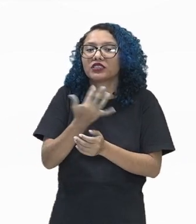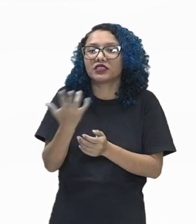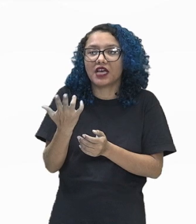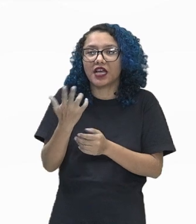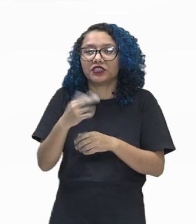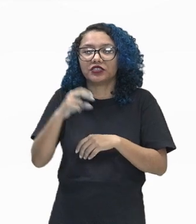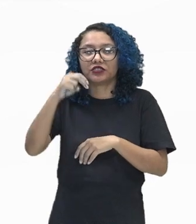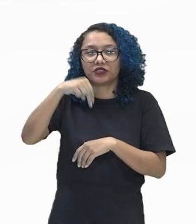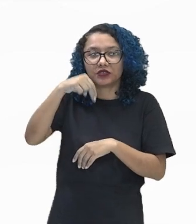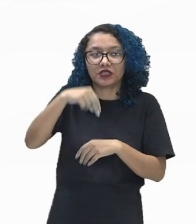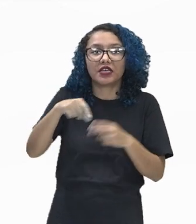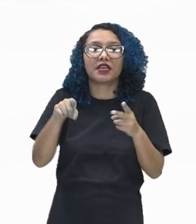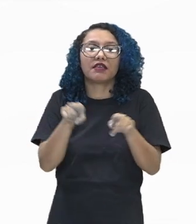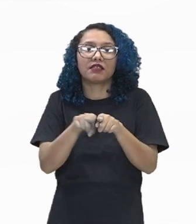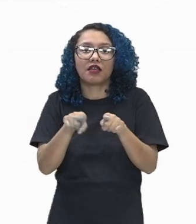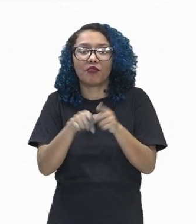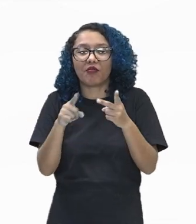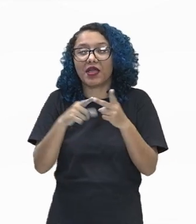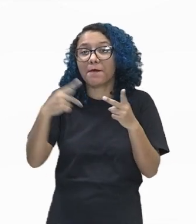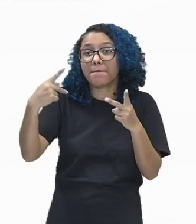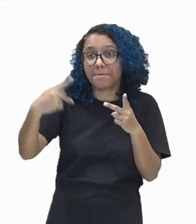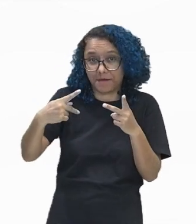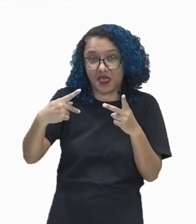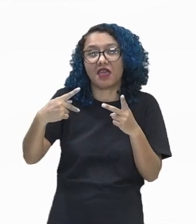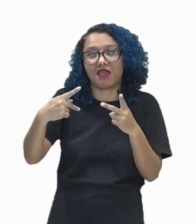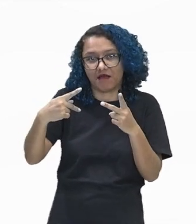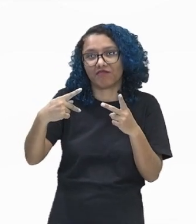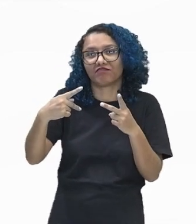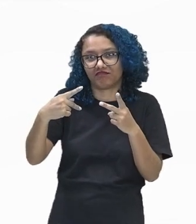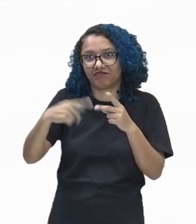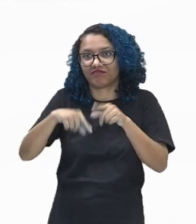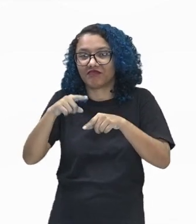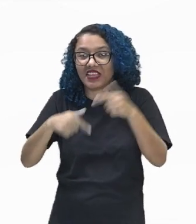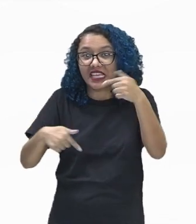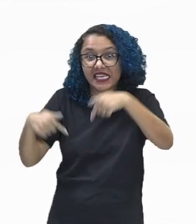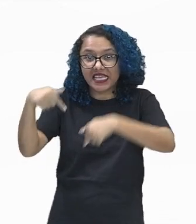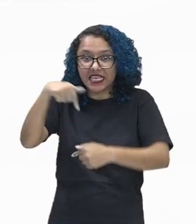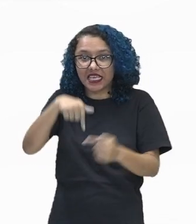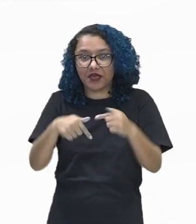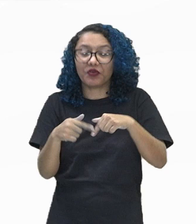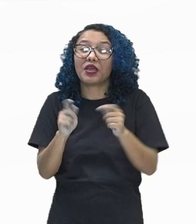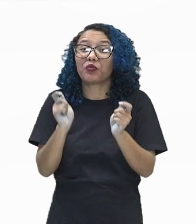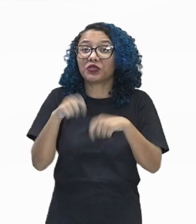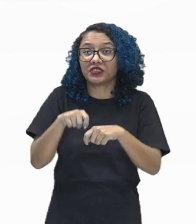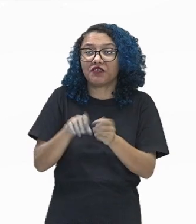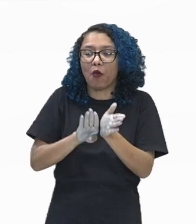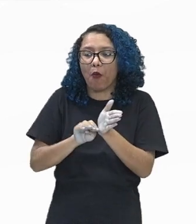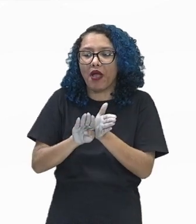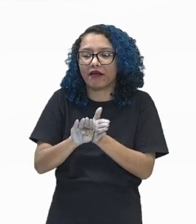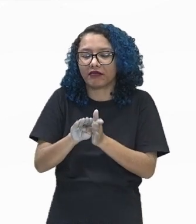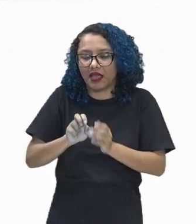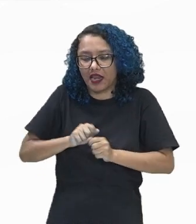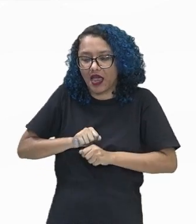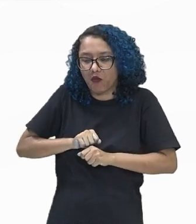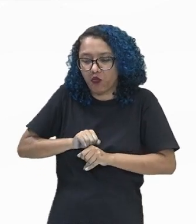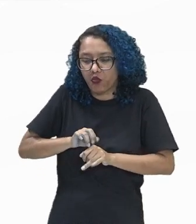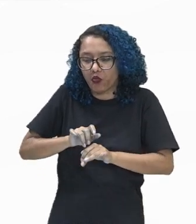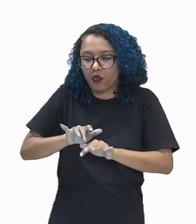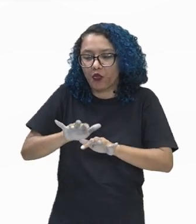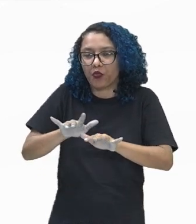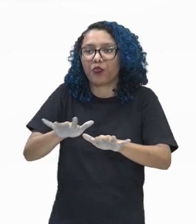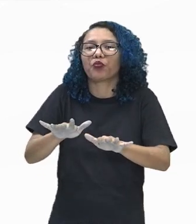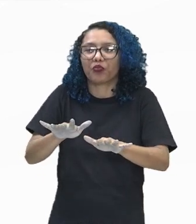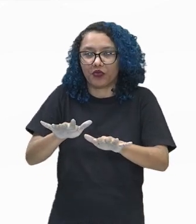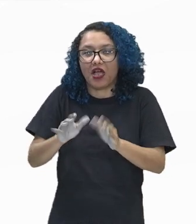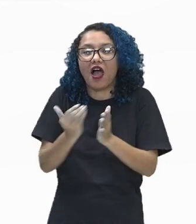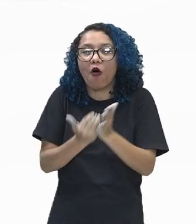começa a proliferar ali algumas bactérias que vão estar liberando esse nitrogênio e esse